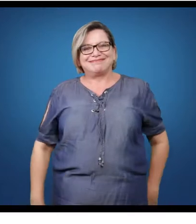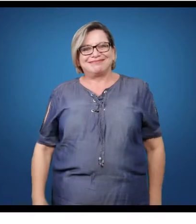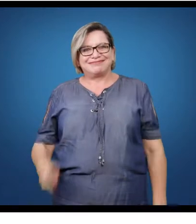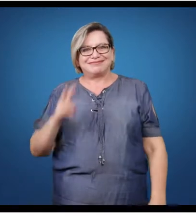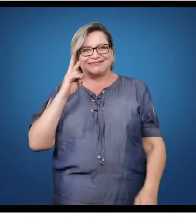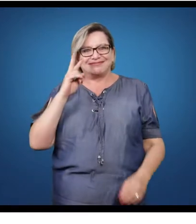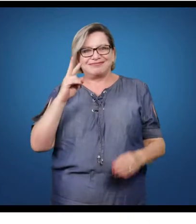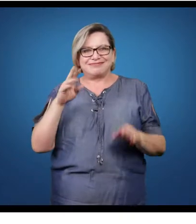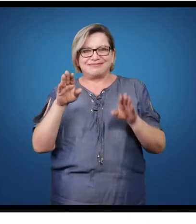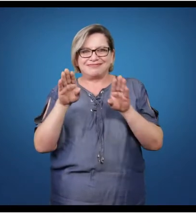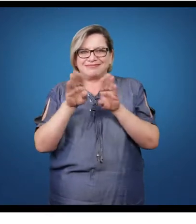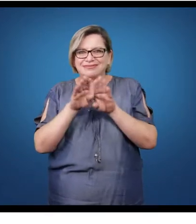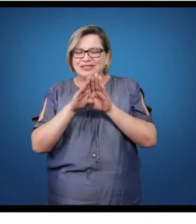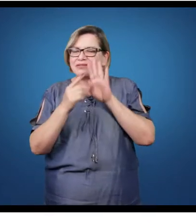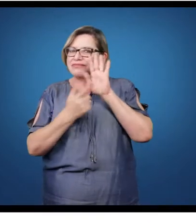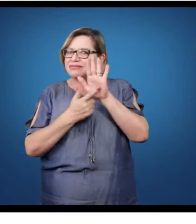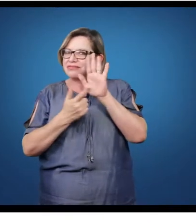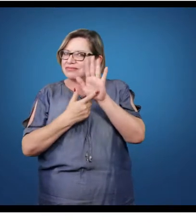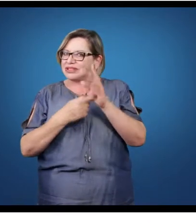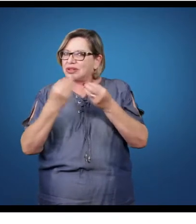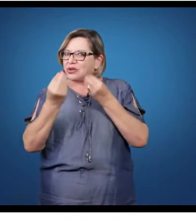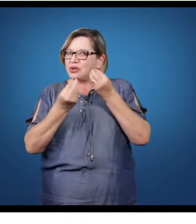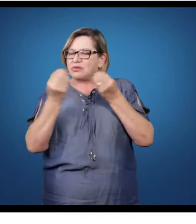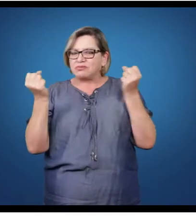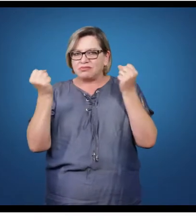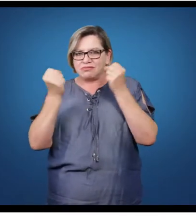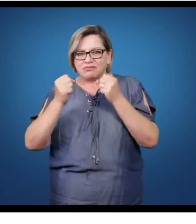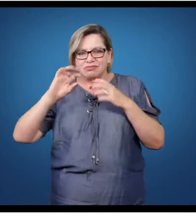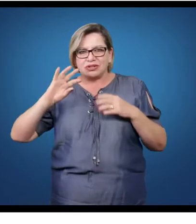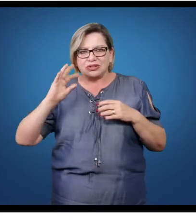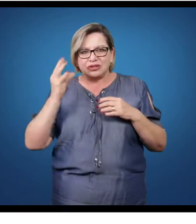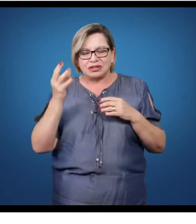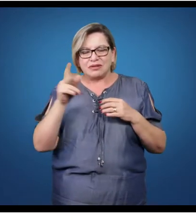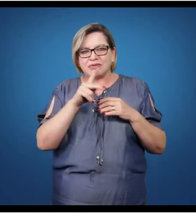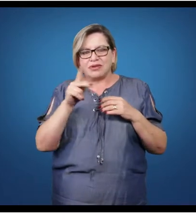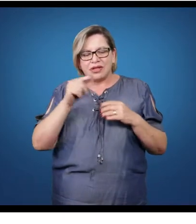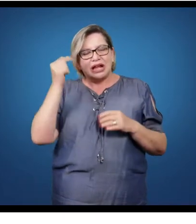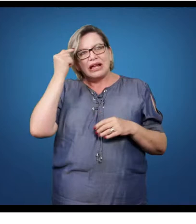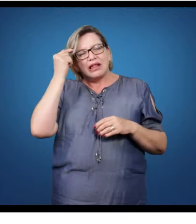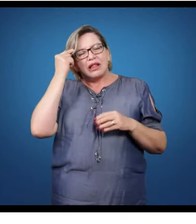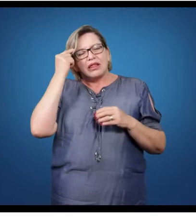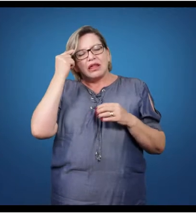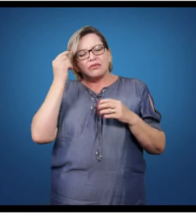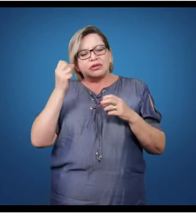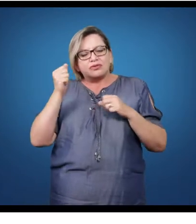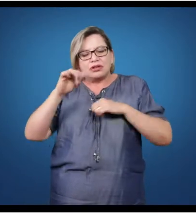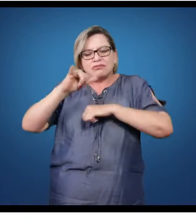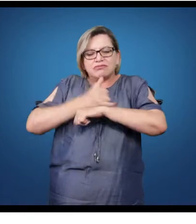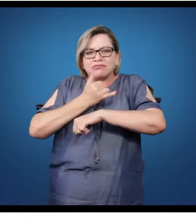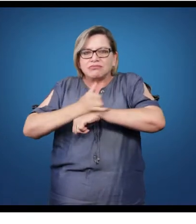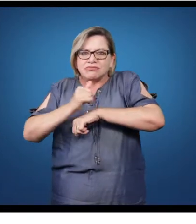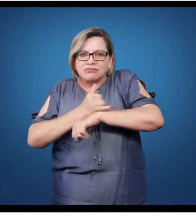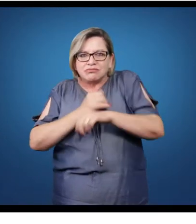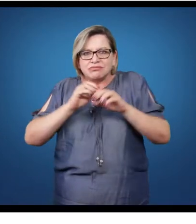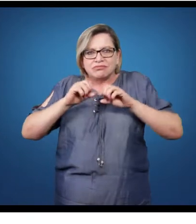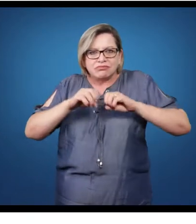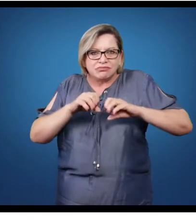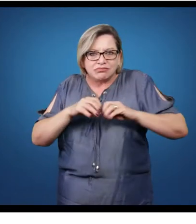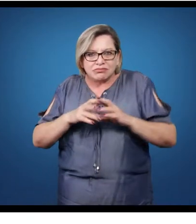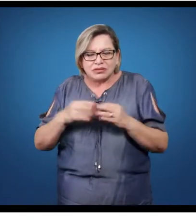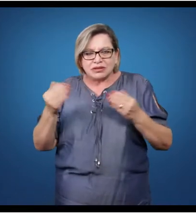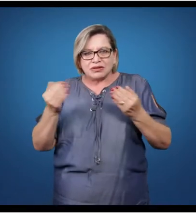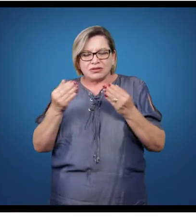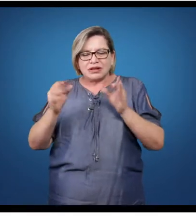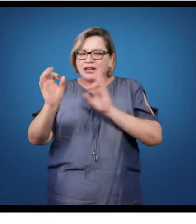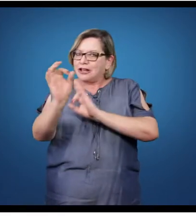colocando essas situações que essa situação que você professor vai pensar quando foi trabalhar tática agora então nós vamos pegar os